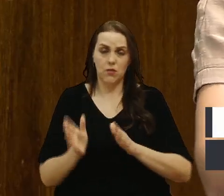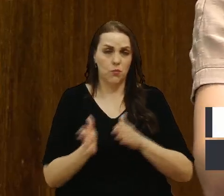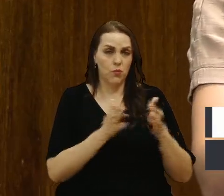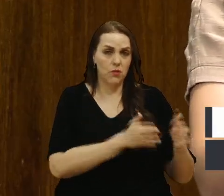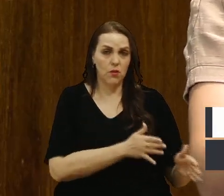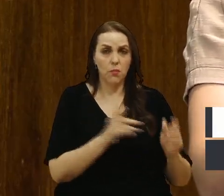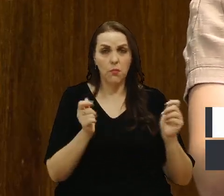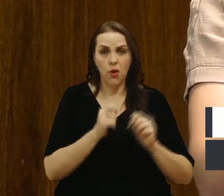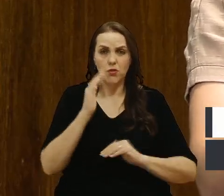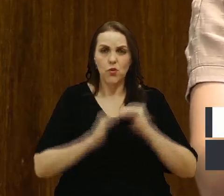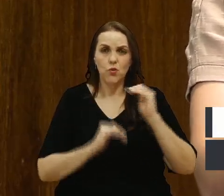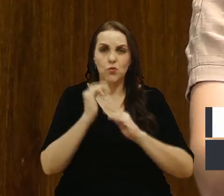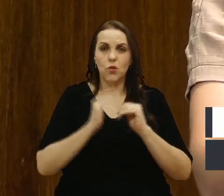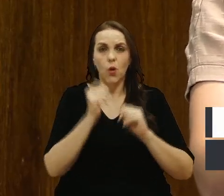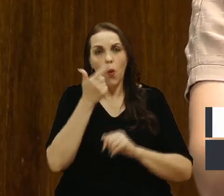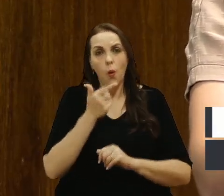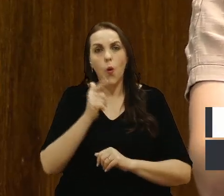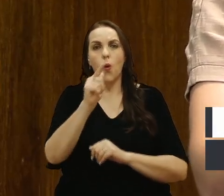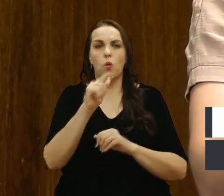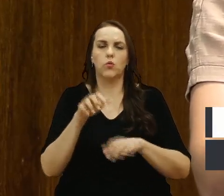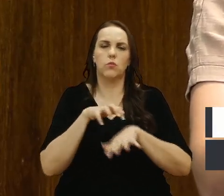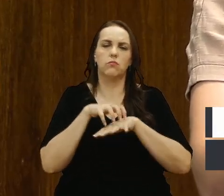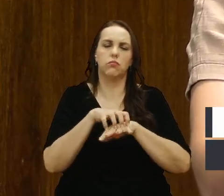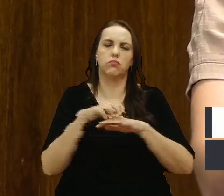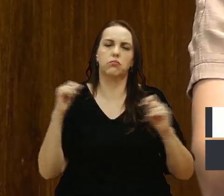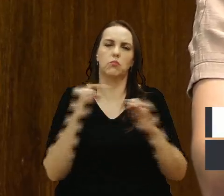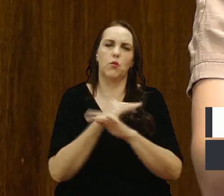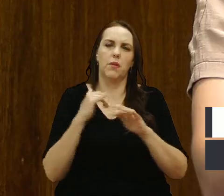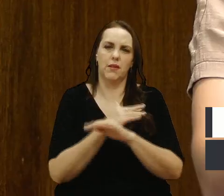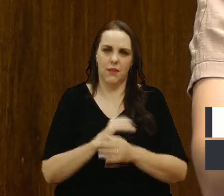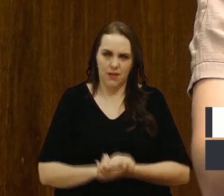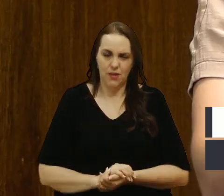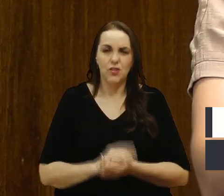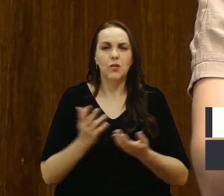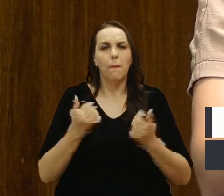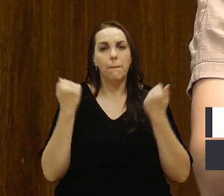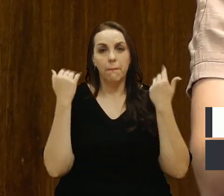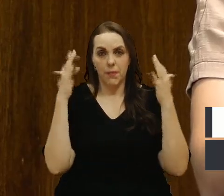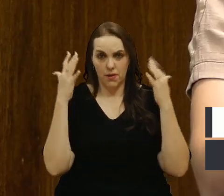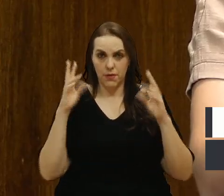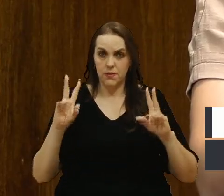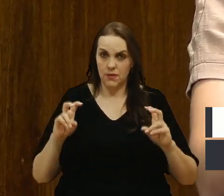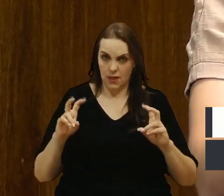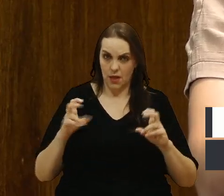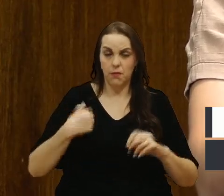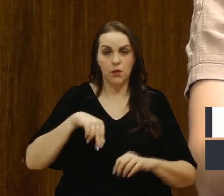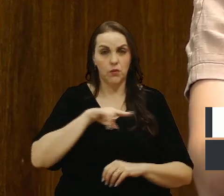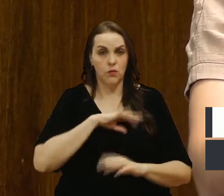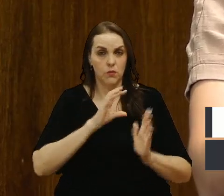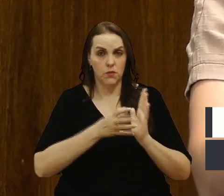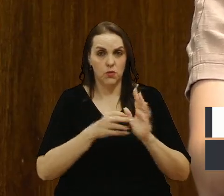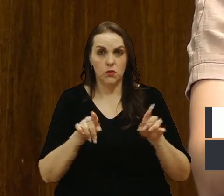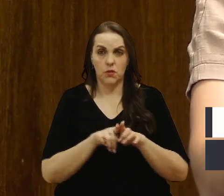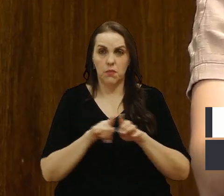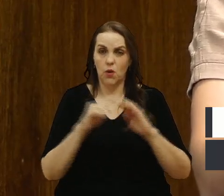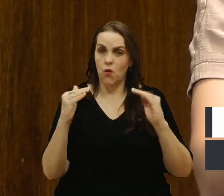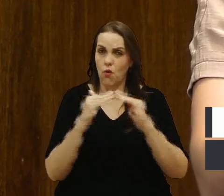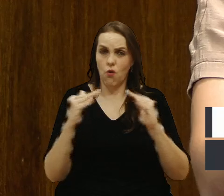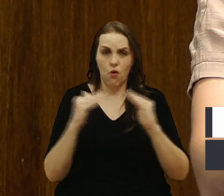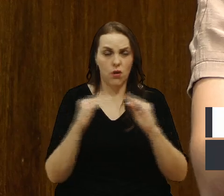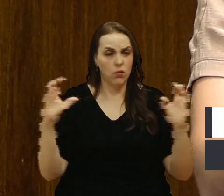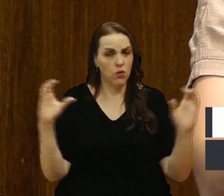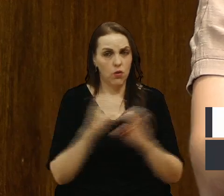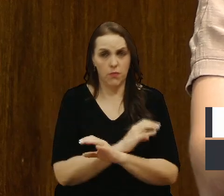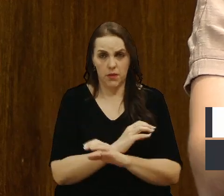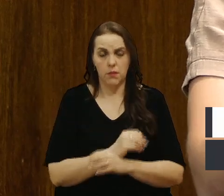conseguir construir um outro sistema de mobilidade na nossa cidade. Então, parabéns pelo tema. A nossa bancada também concorda integralmente, inclusive